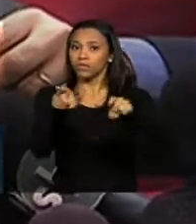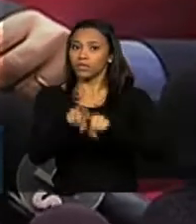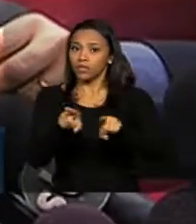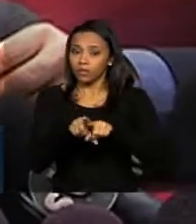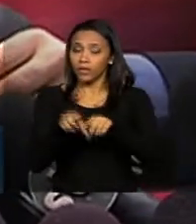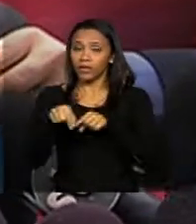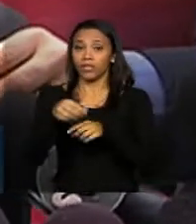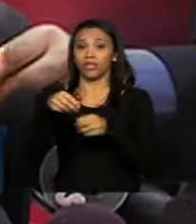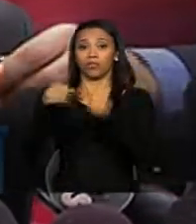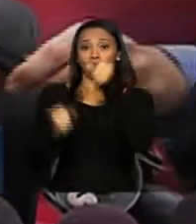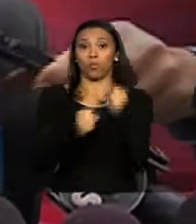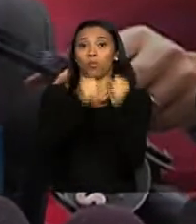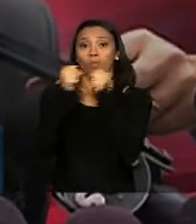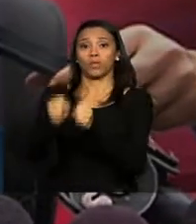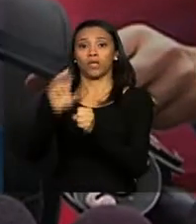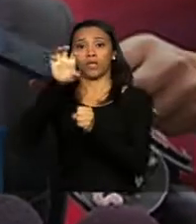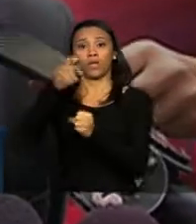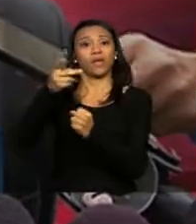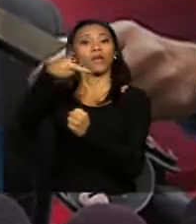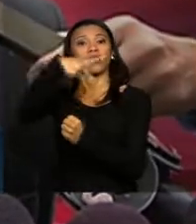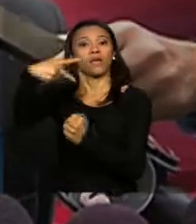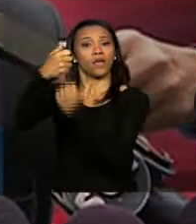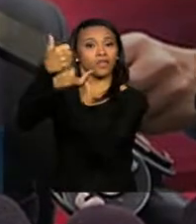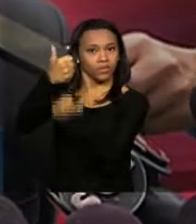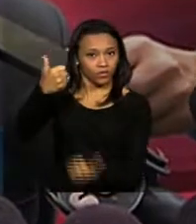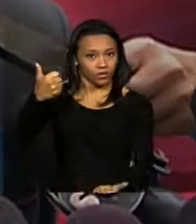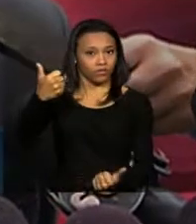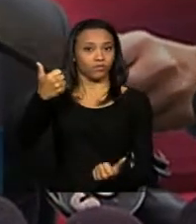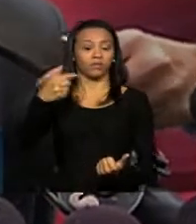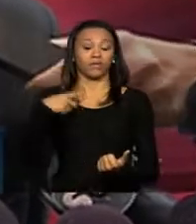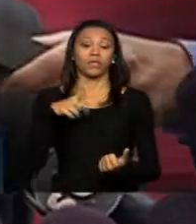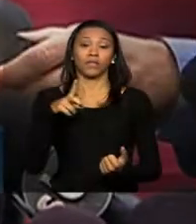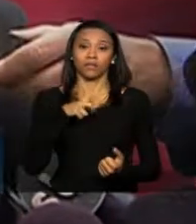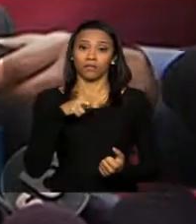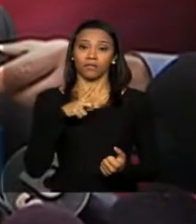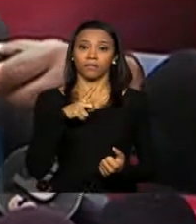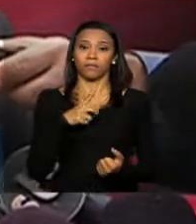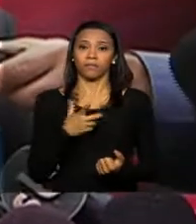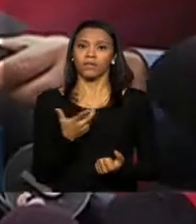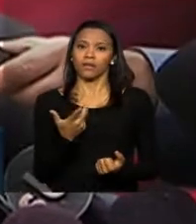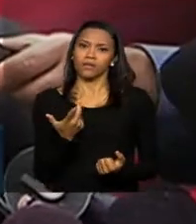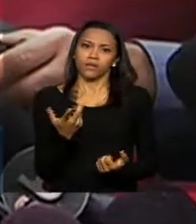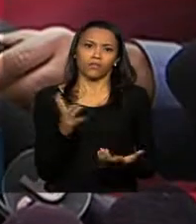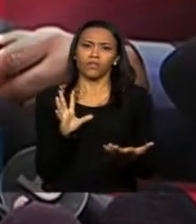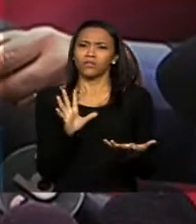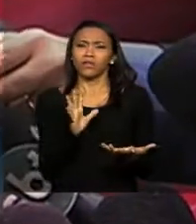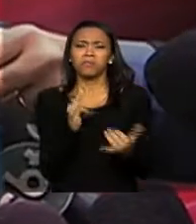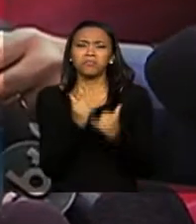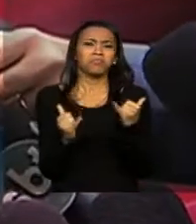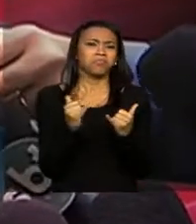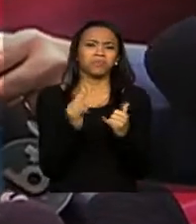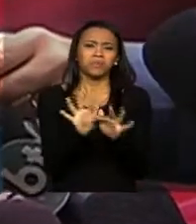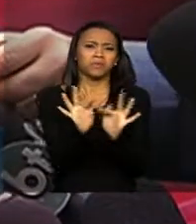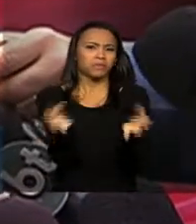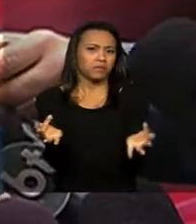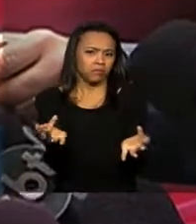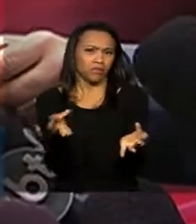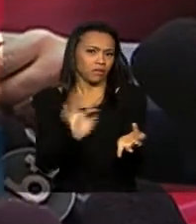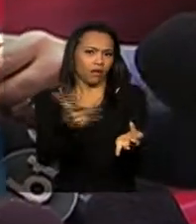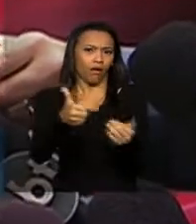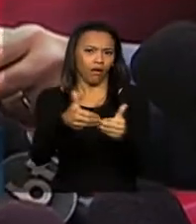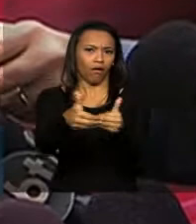é dirigido por dois pmle bistas né foi uma uma uma tensão institucional eu acho que ela tem que ser